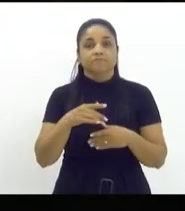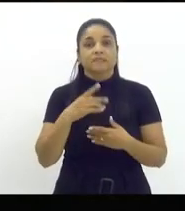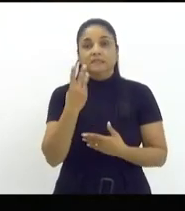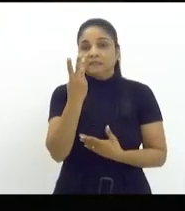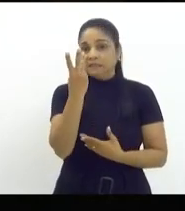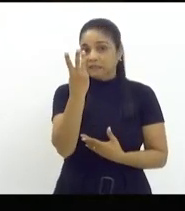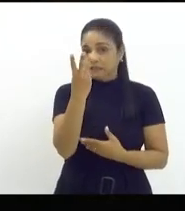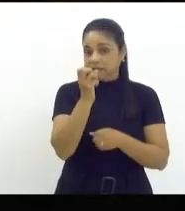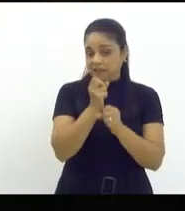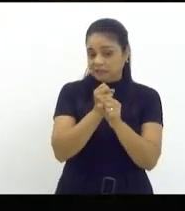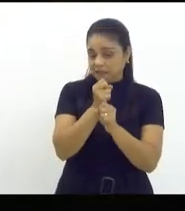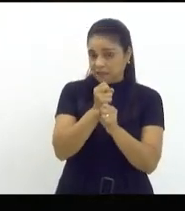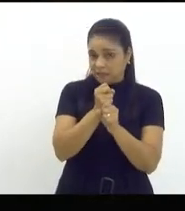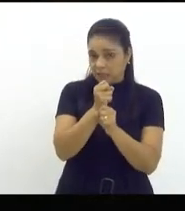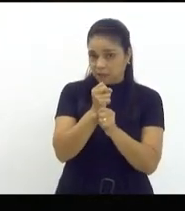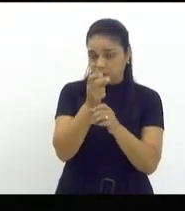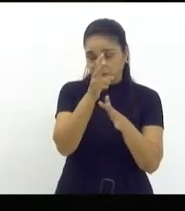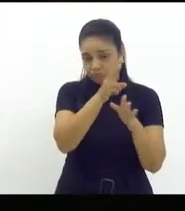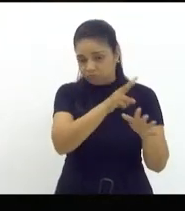consecutivos